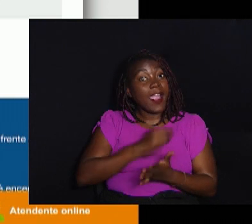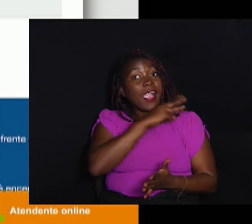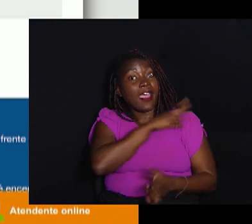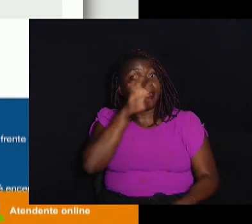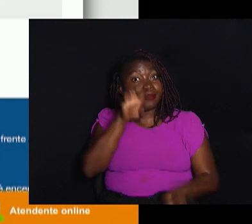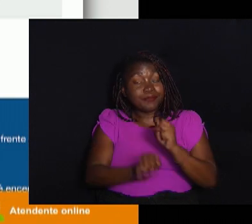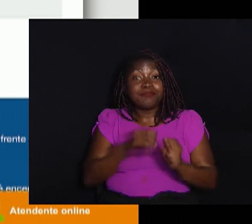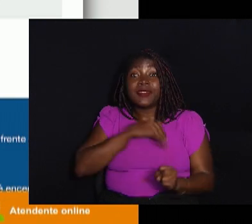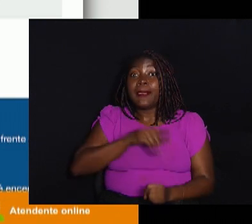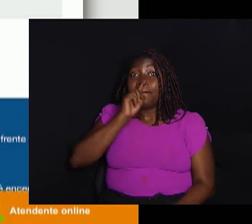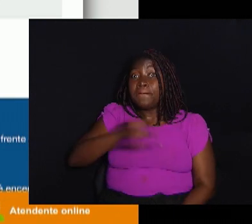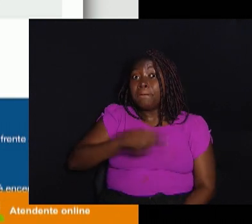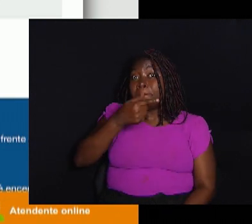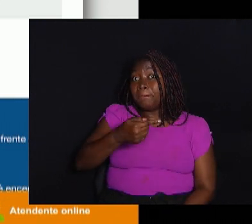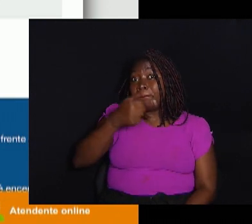completo, o salário de R$